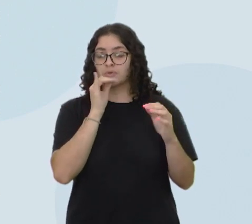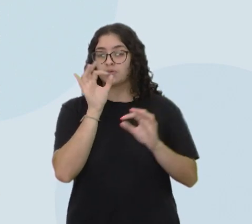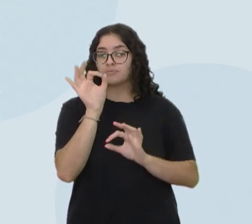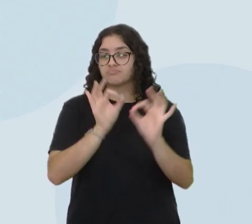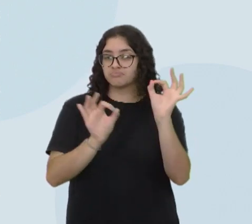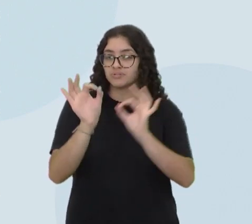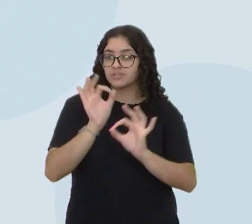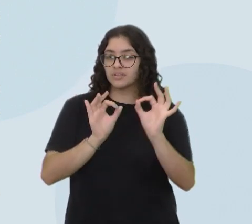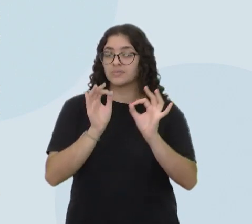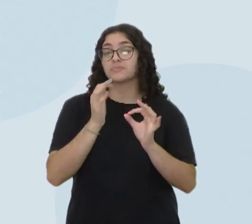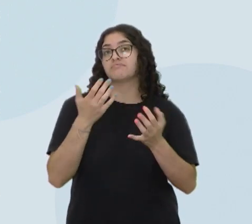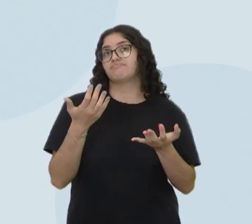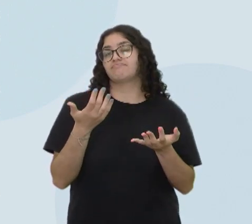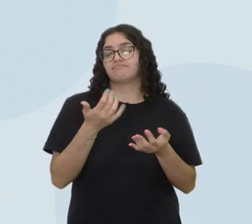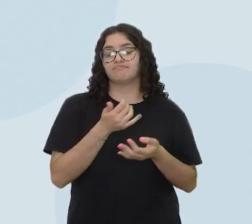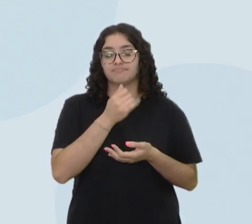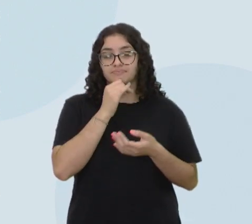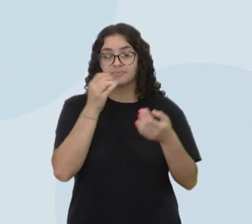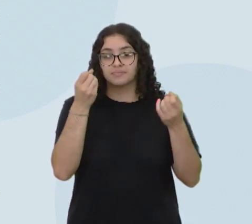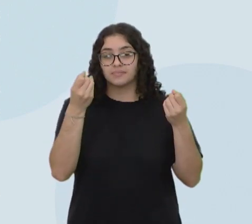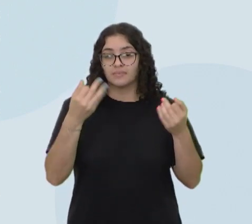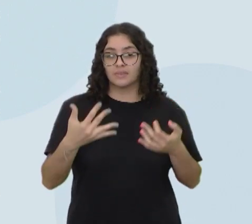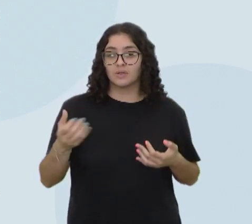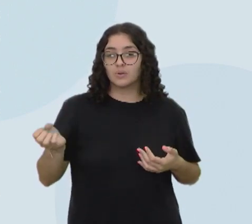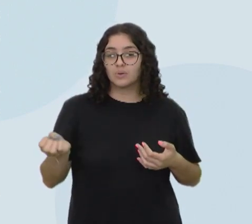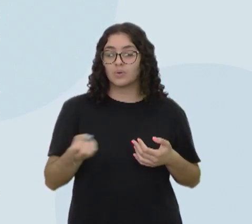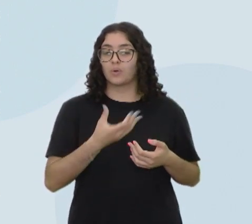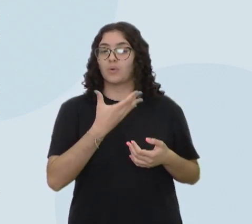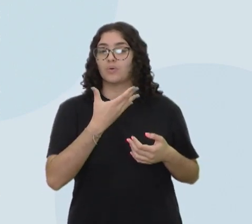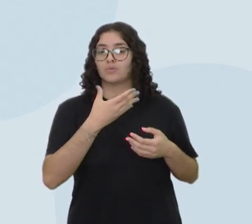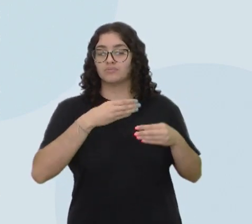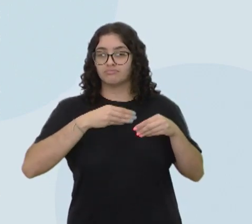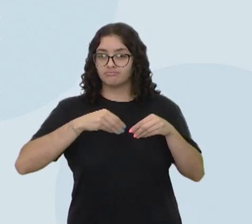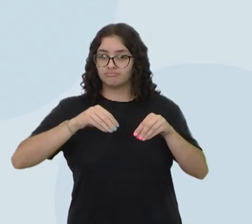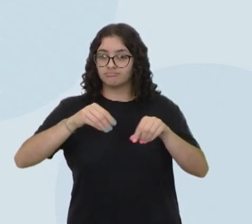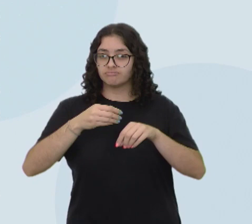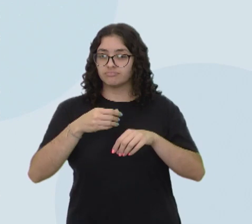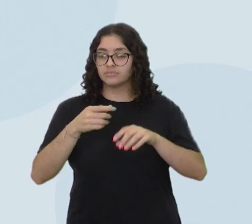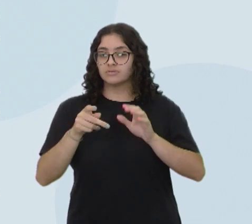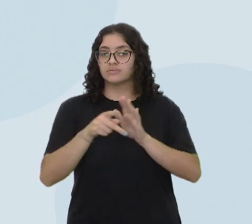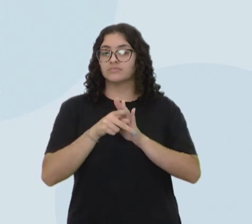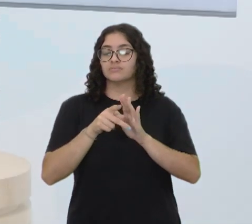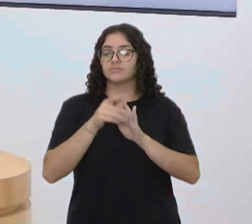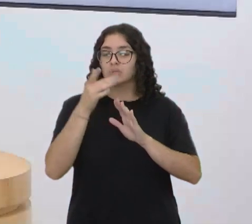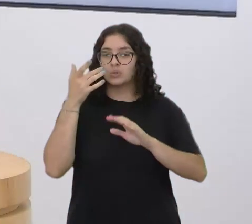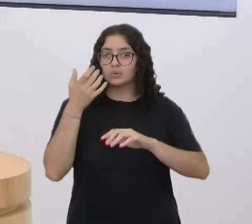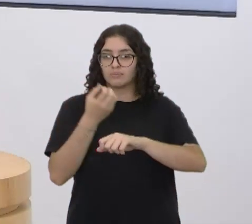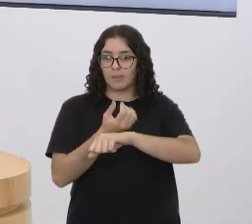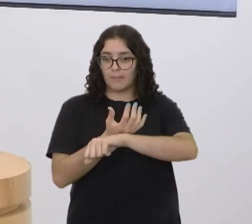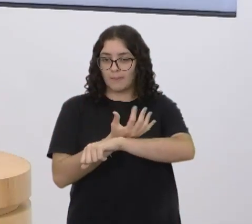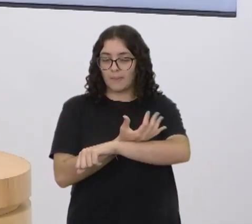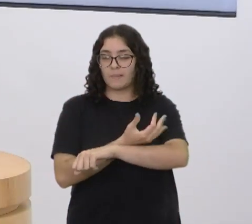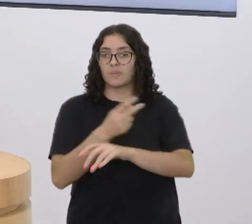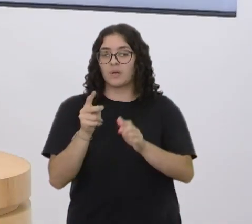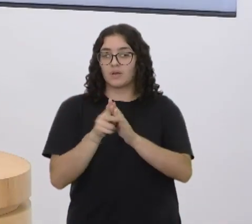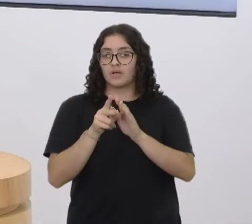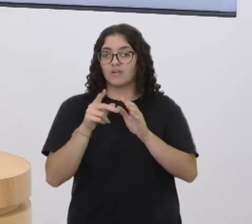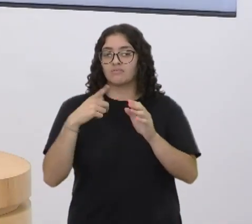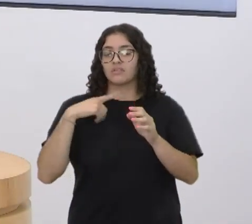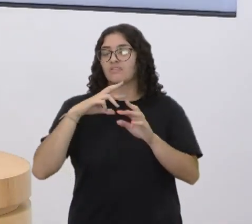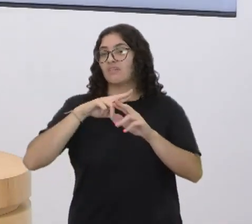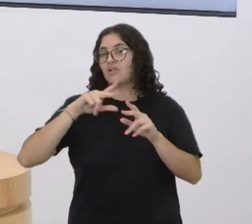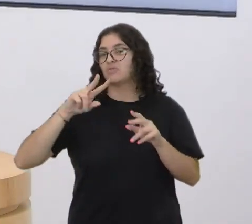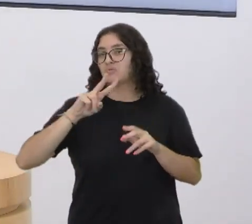Então, quando a gente fala sobre novos tipos de agricultura, agricultura, por exemplo, por agricultura